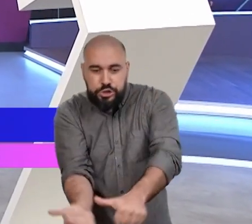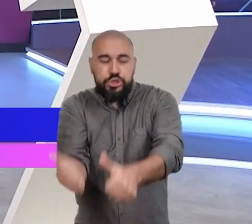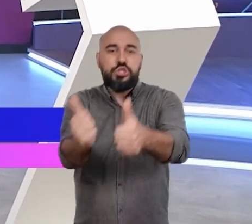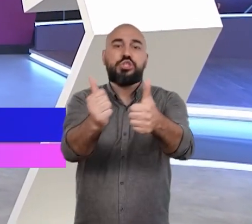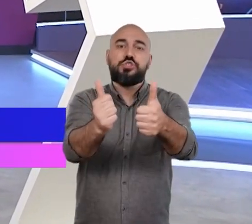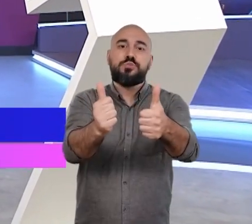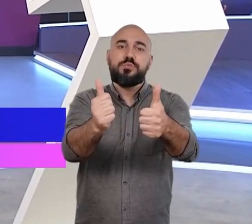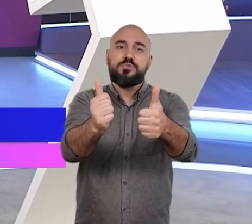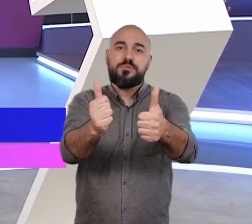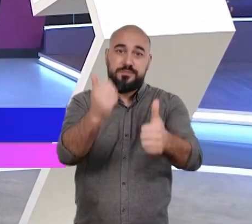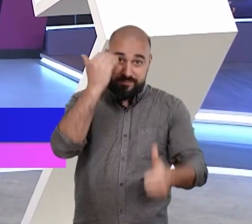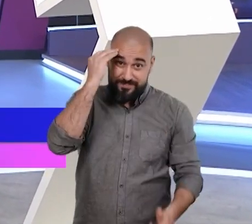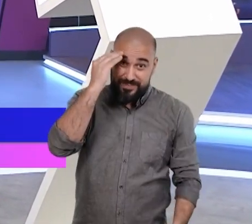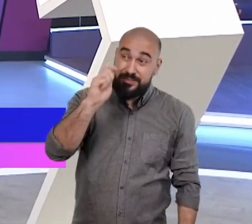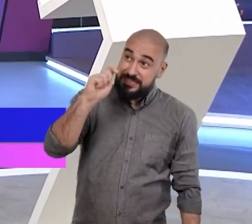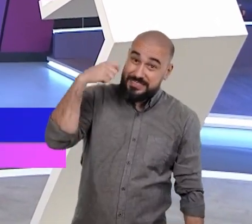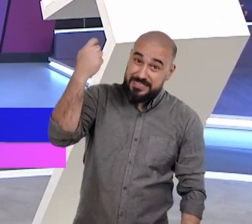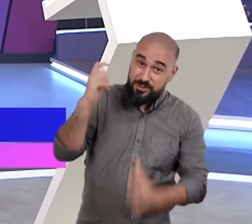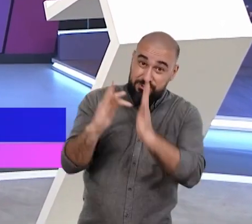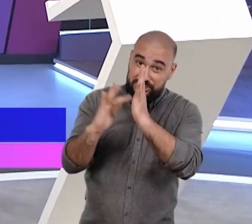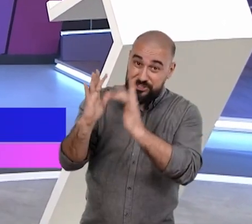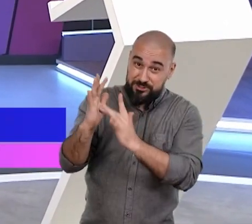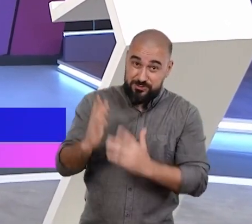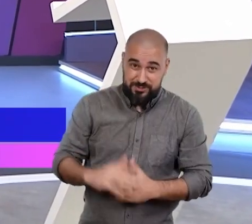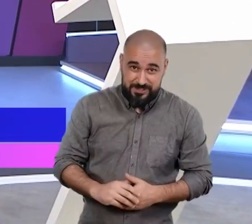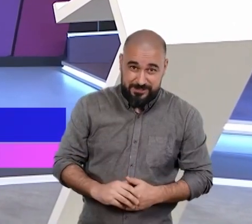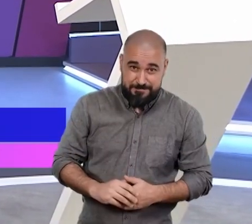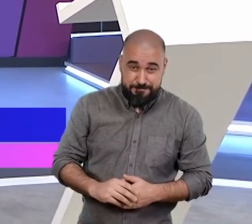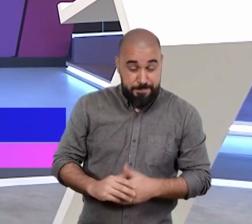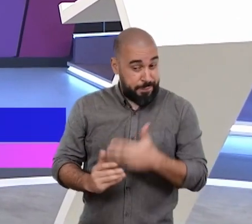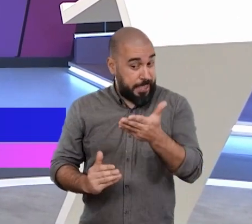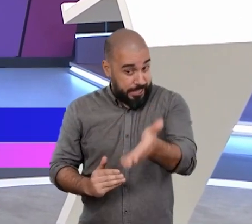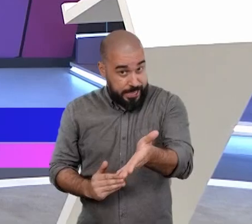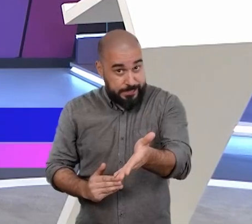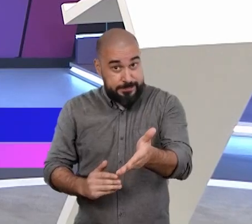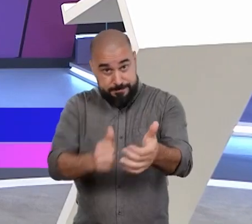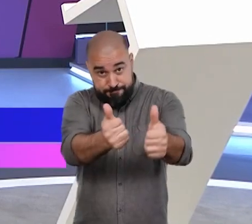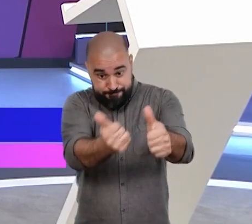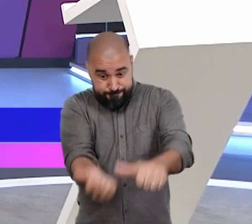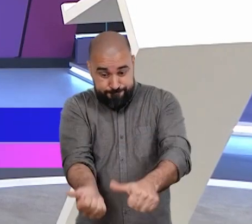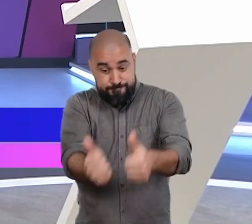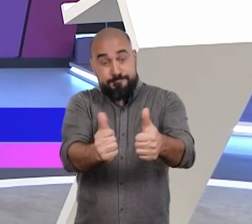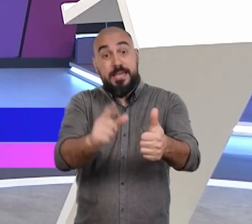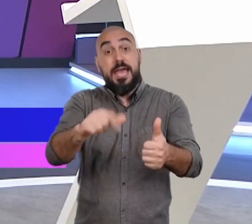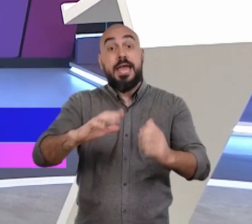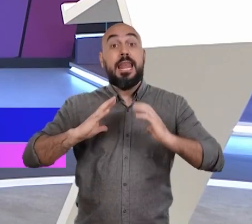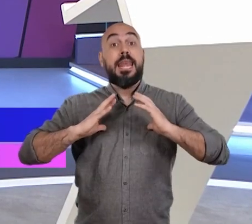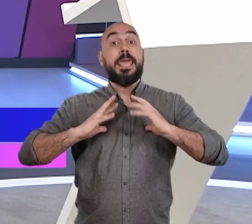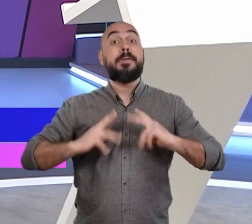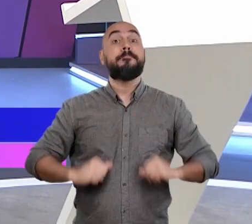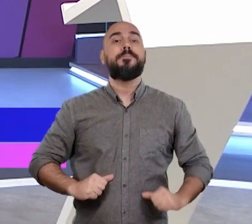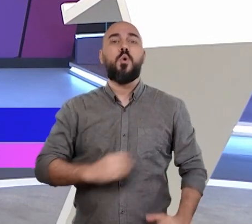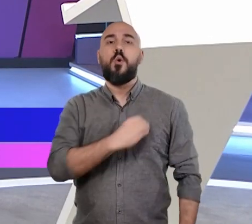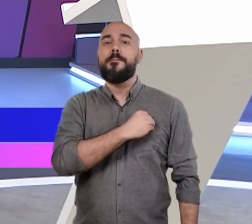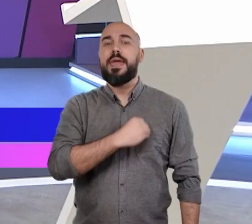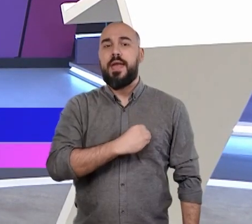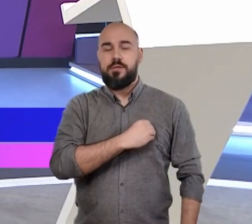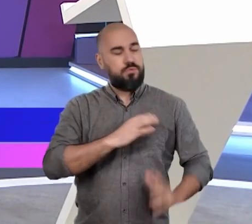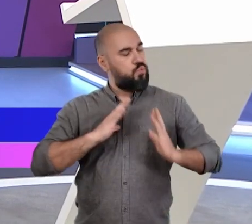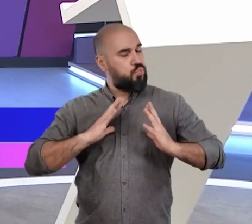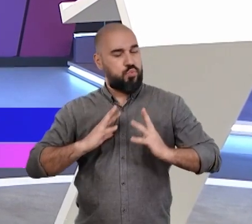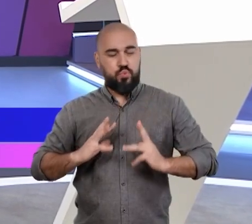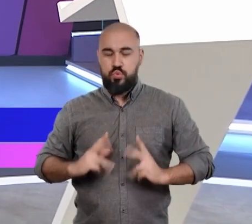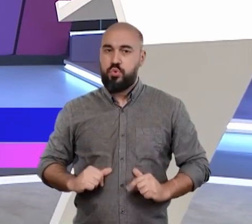de Jesus. Veja, esse batismo, segundo Pedro, serve para a remissão dos pecados e, junto